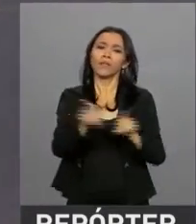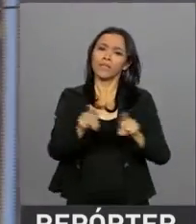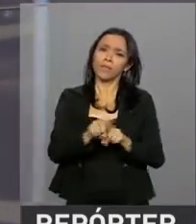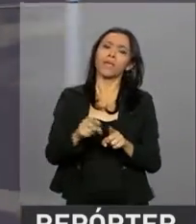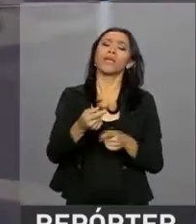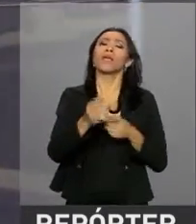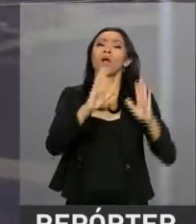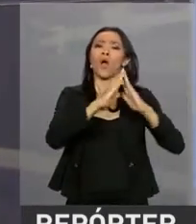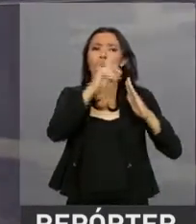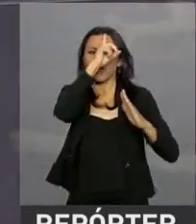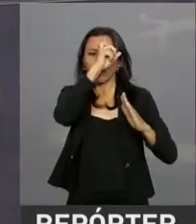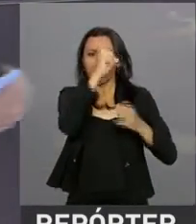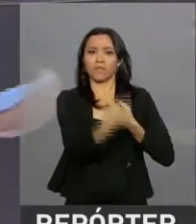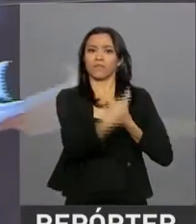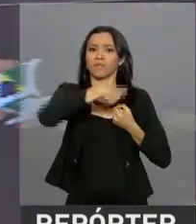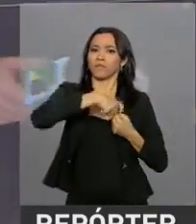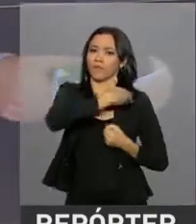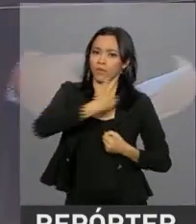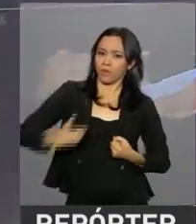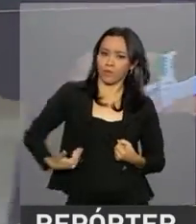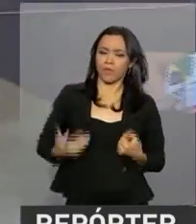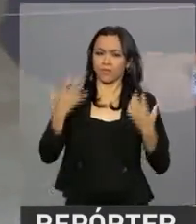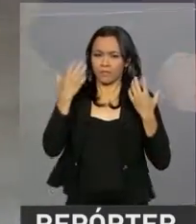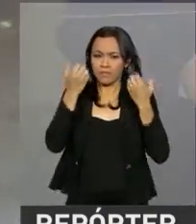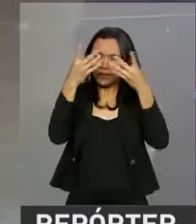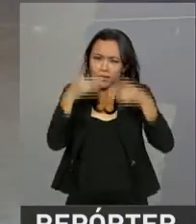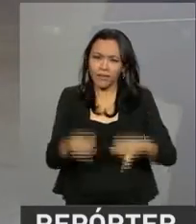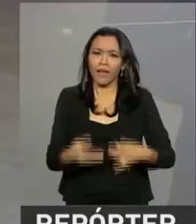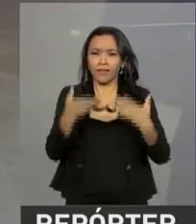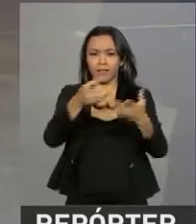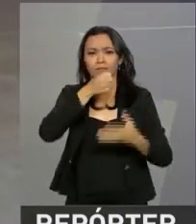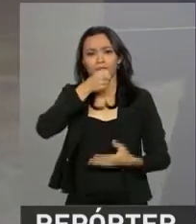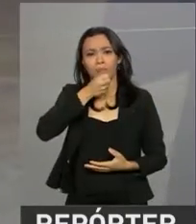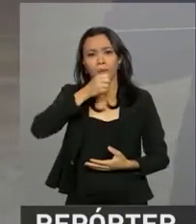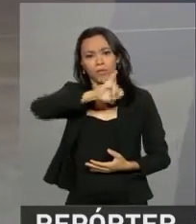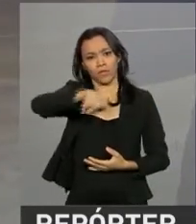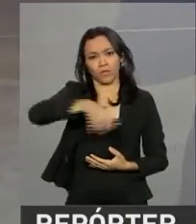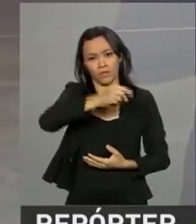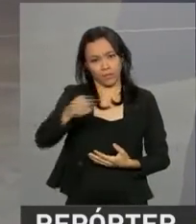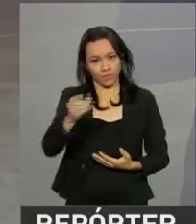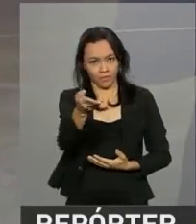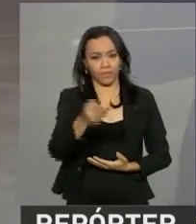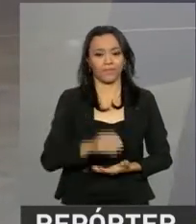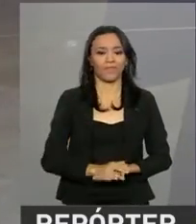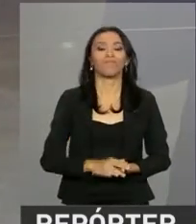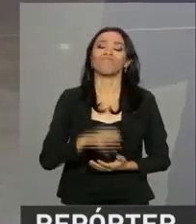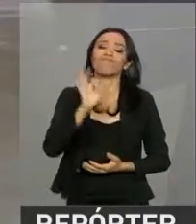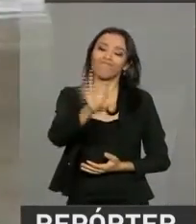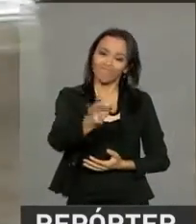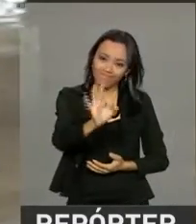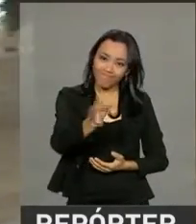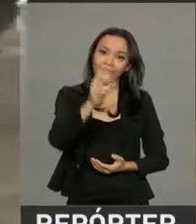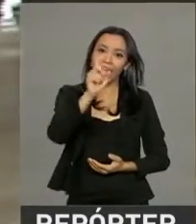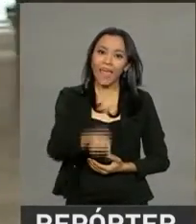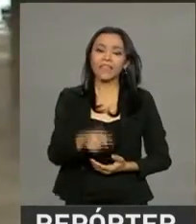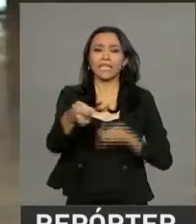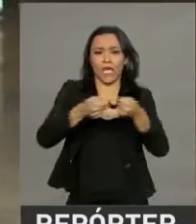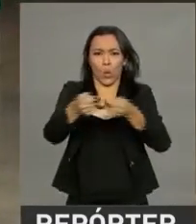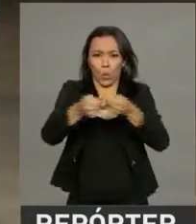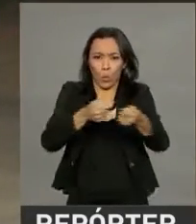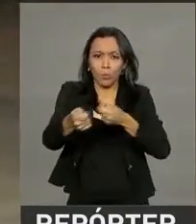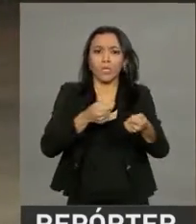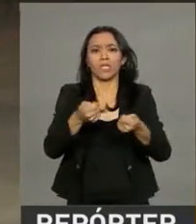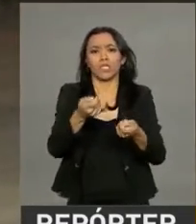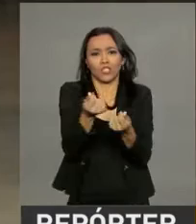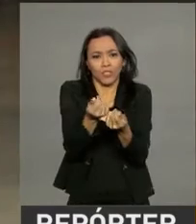os detalhes ao vivo com João Pedro Neto, que está no Palácio Planalto. Oi, João Pedro. Oi, Renato, exatamente. Essa economia com medidas